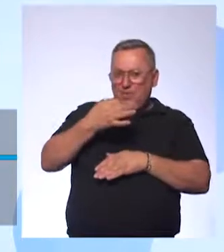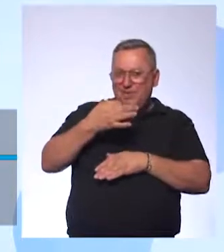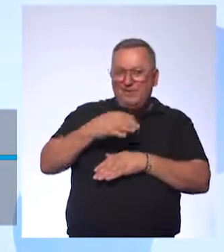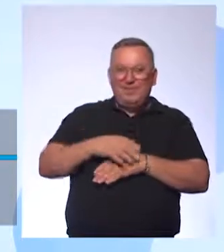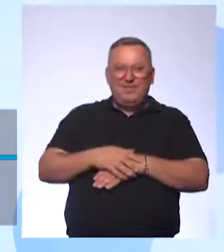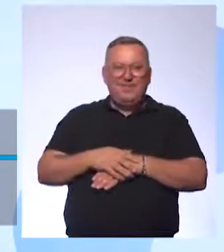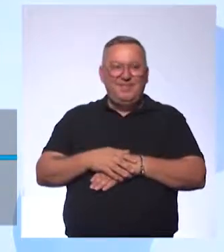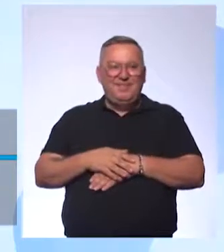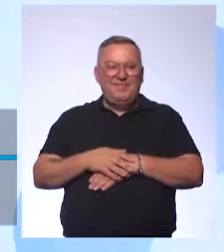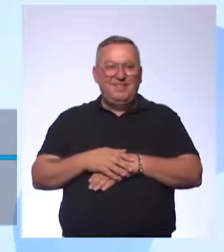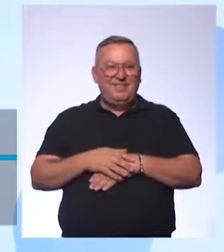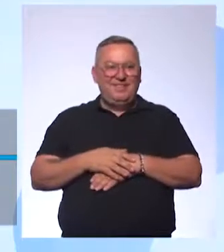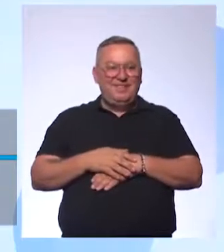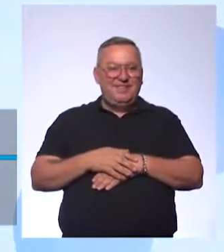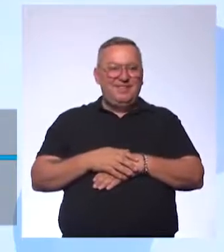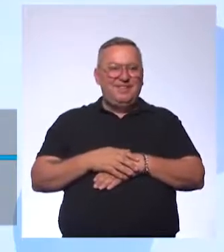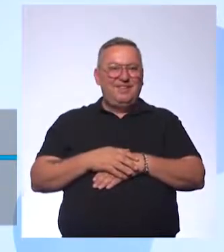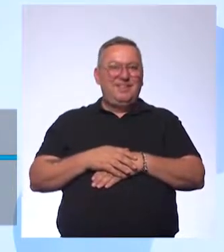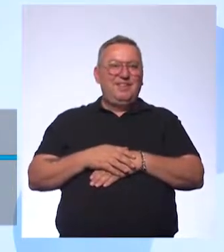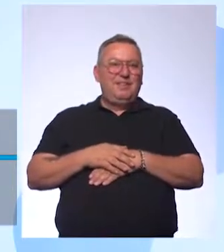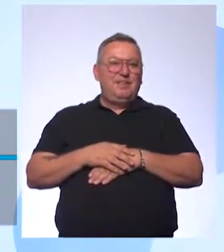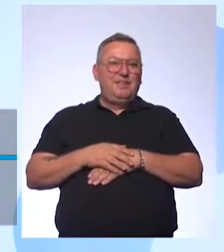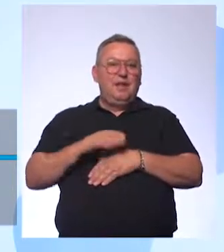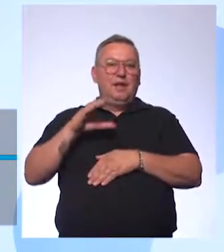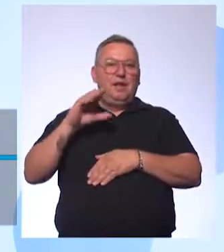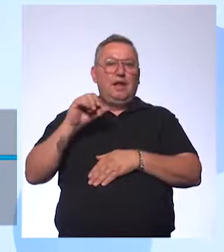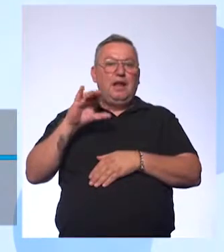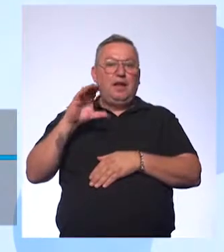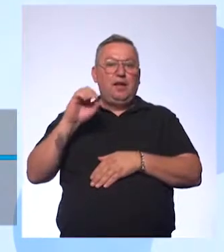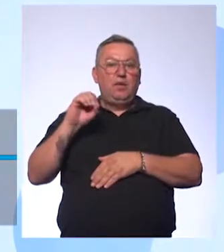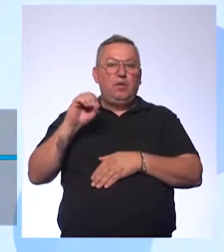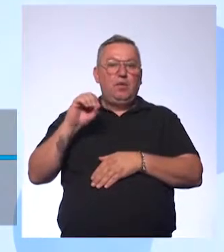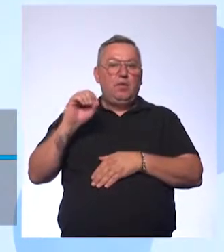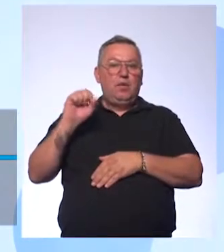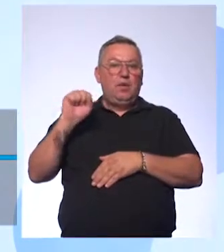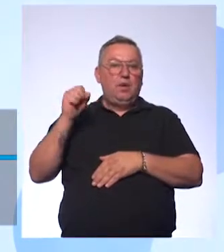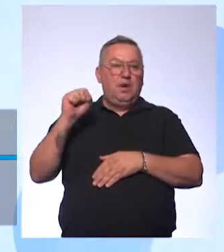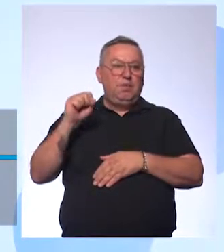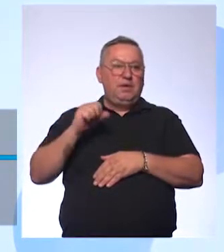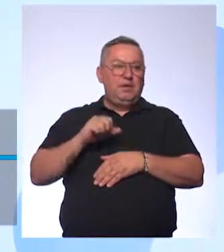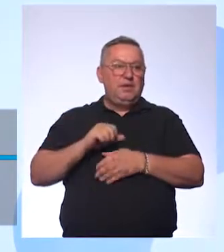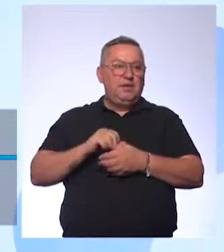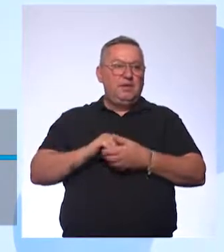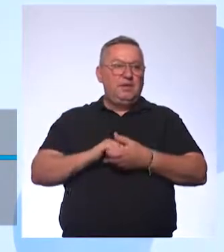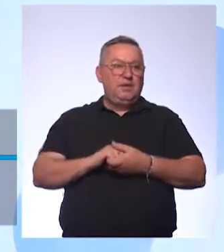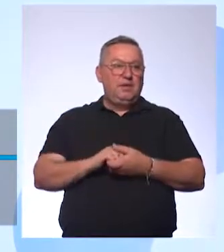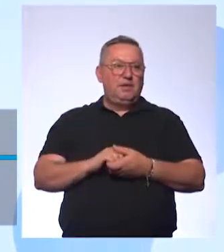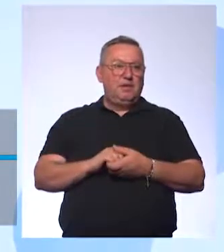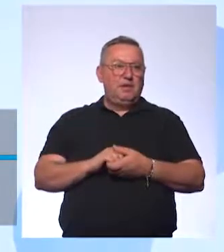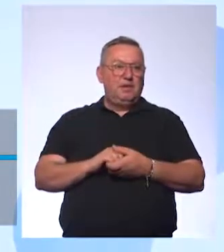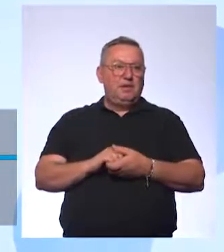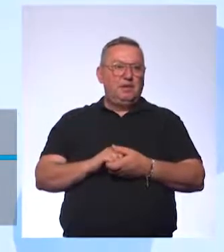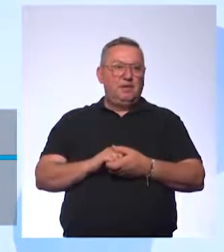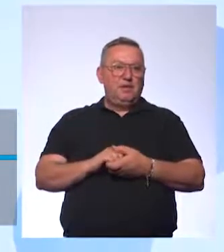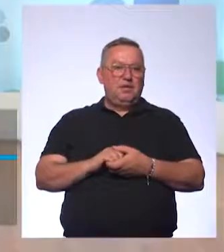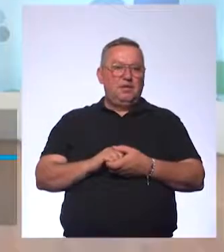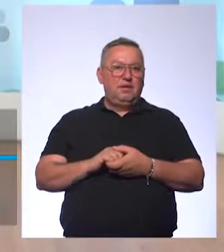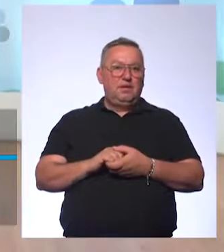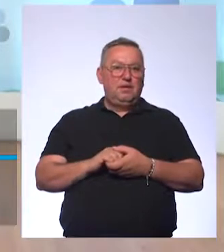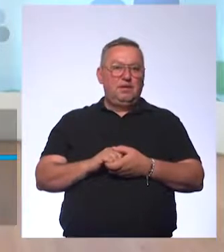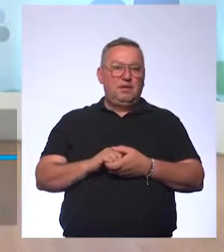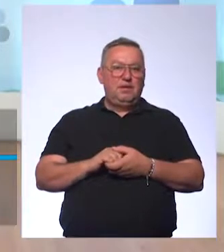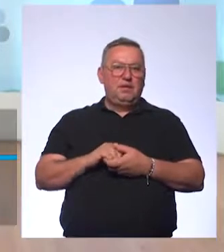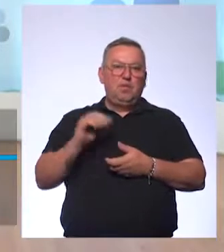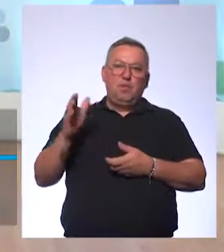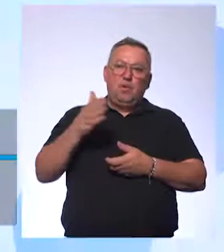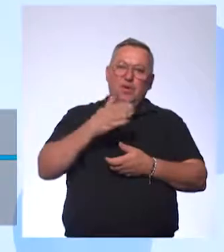dele. Que mais? Caio, fato, 8 mil habitantes. Promaria. Tem mais algum? Acho que foi, né? Foi. Então,